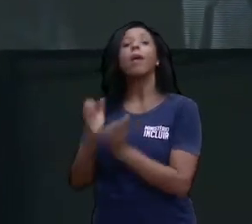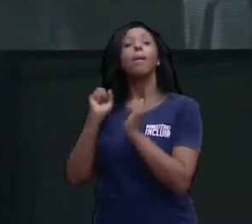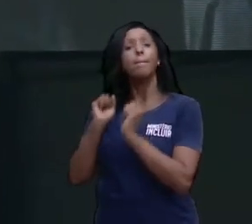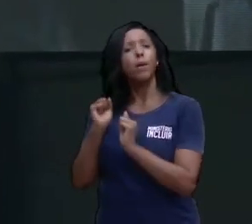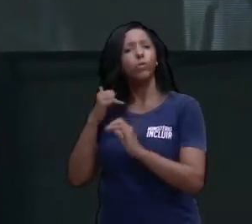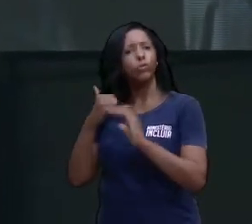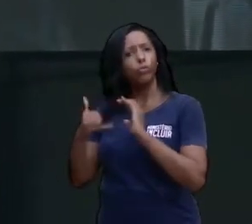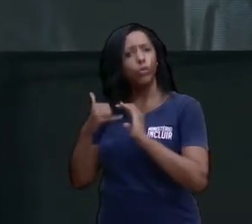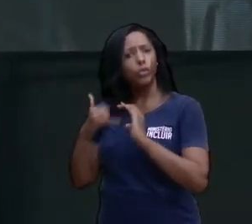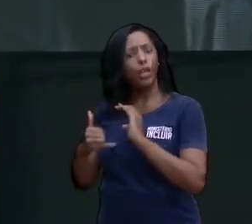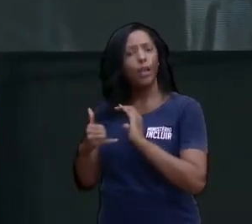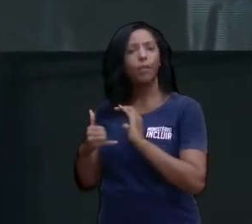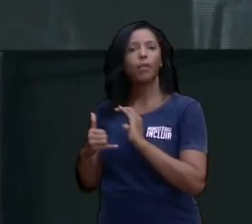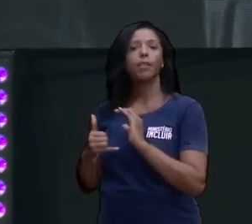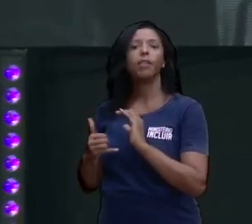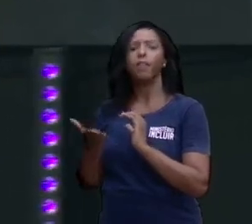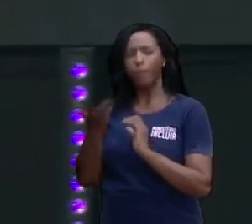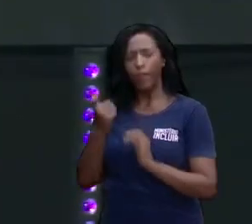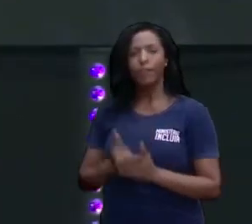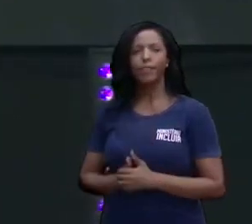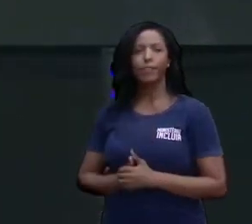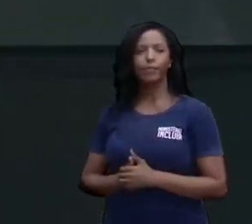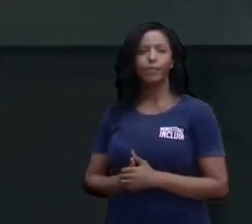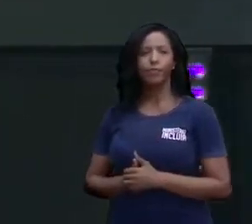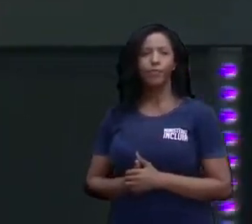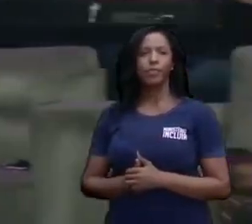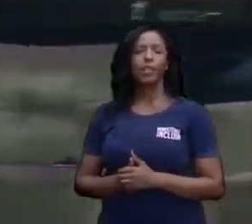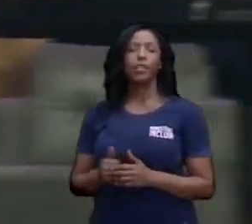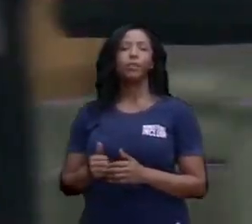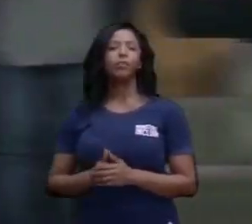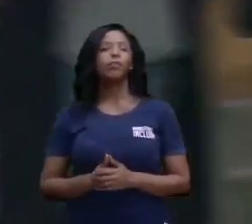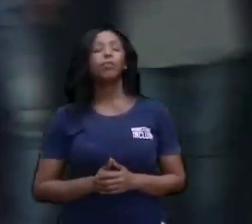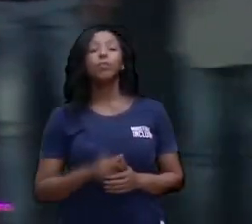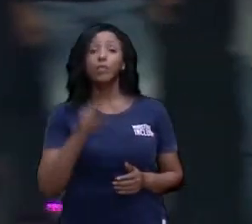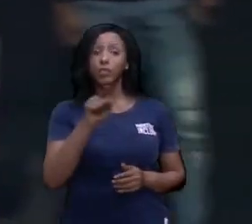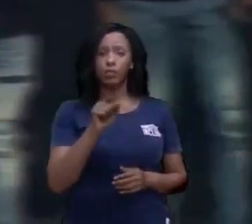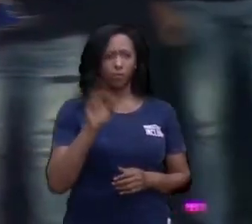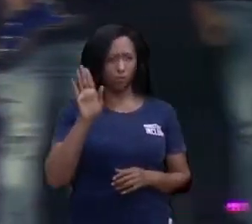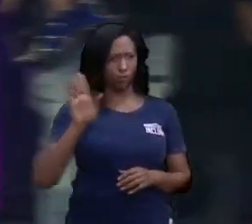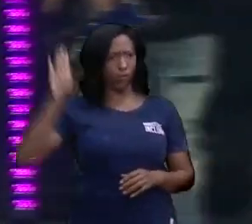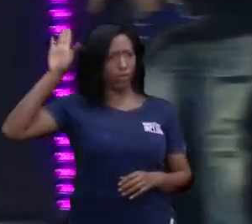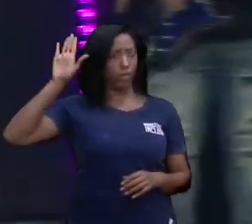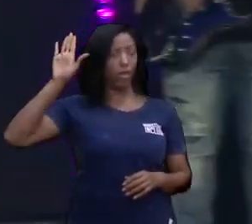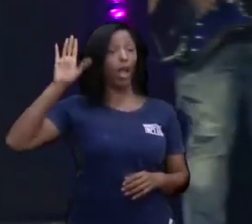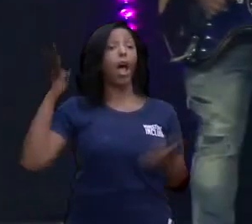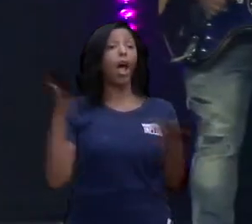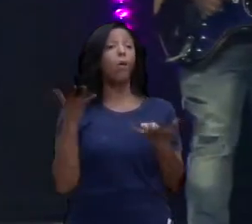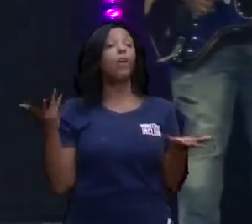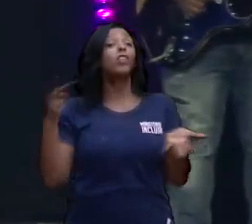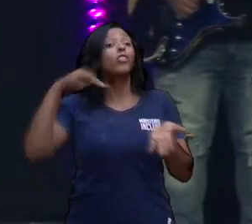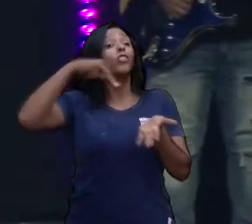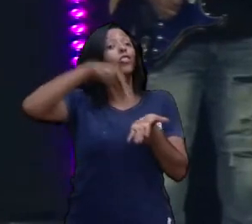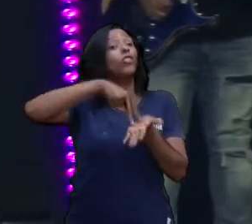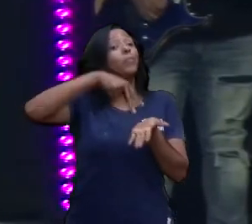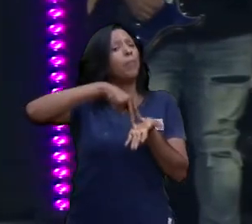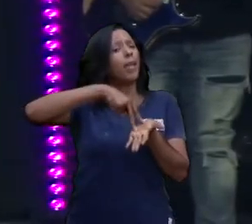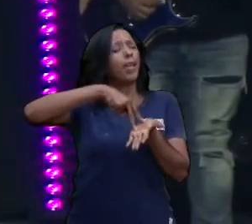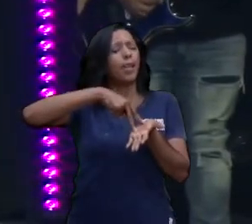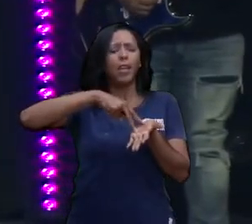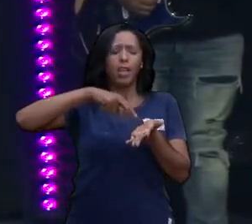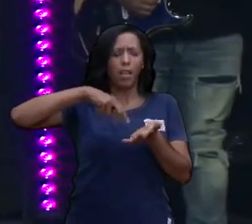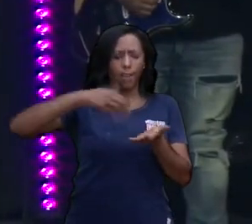a internet vai atrapalhar a gente não vai ajudar a gente vamos lá agora você tem que levar a tua mão me faz um favor filha a gente pega o seu lugar